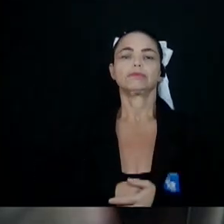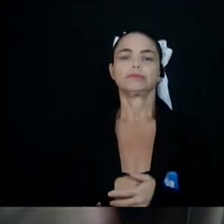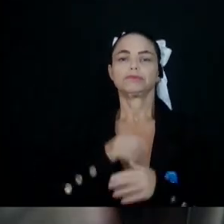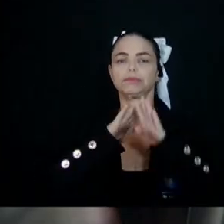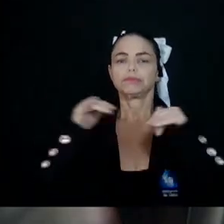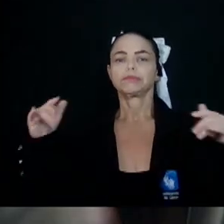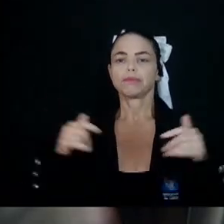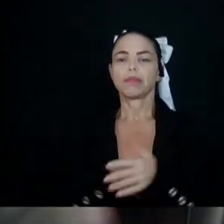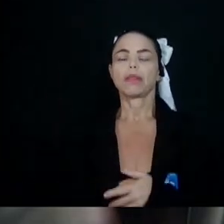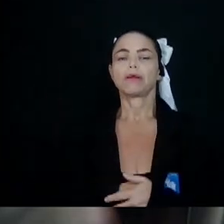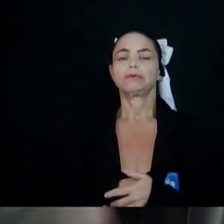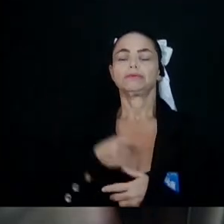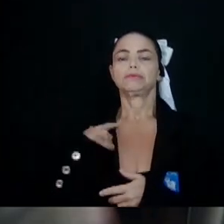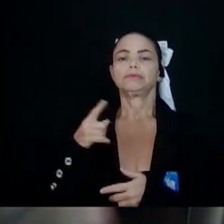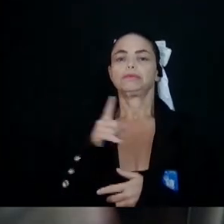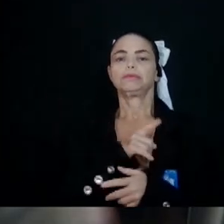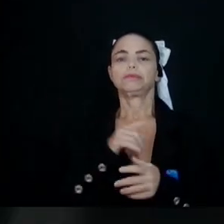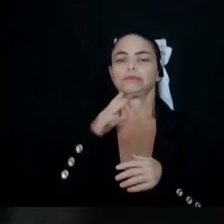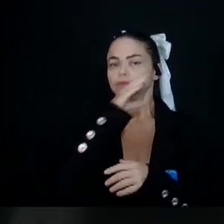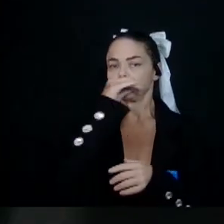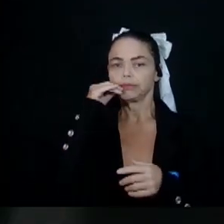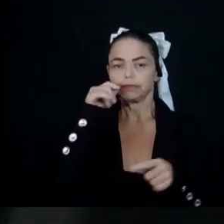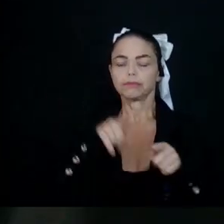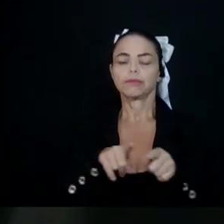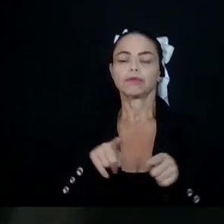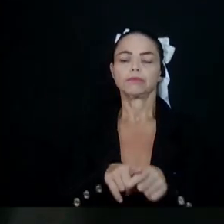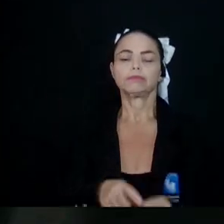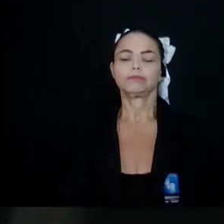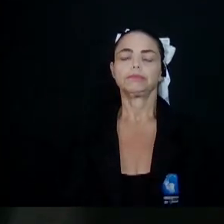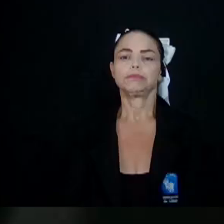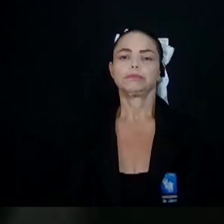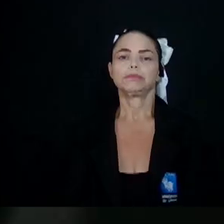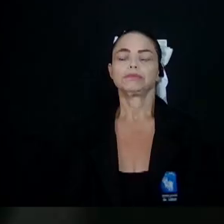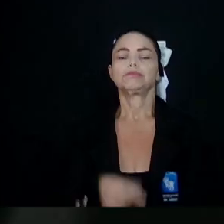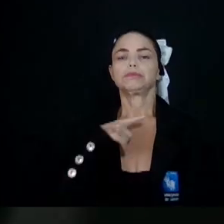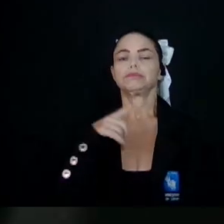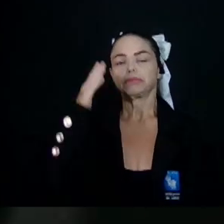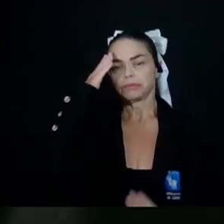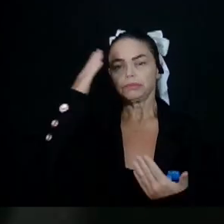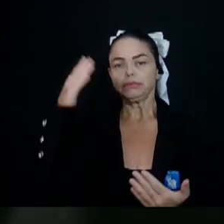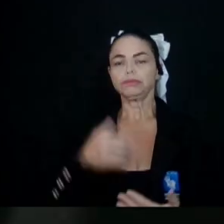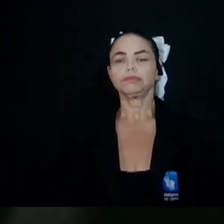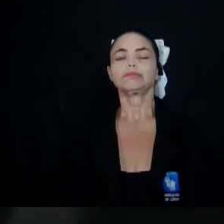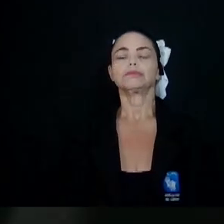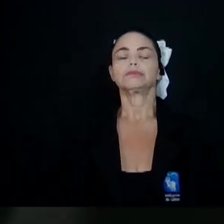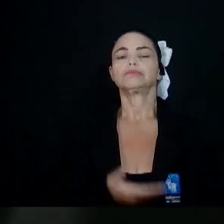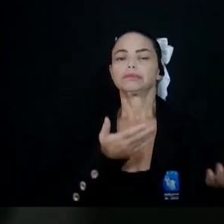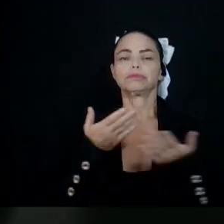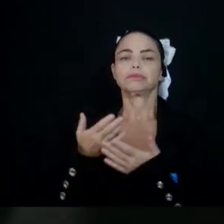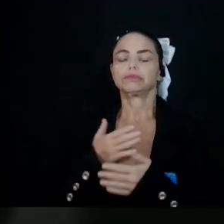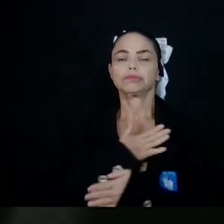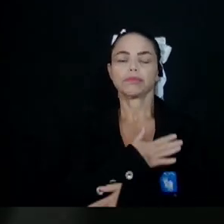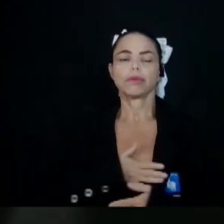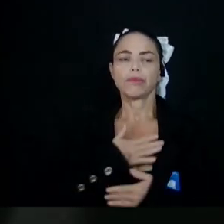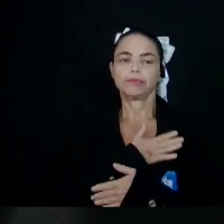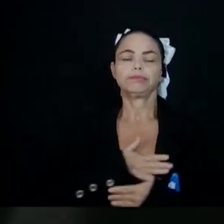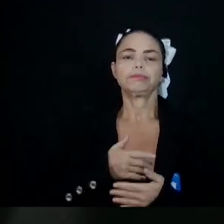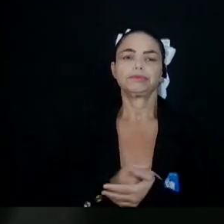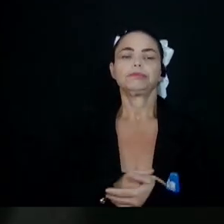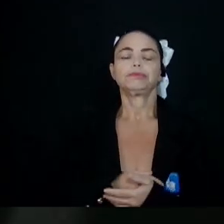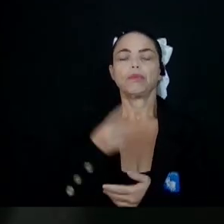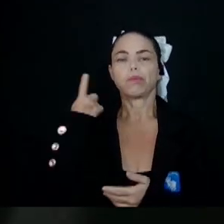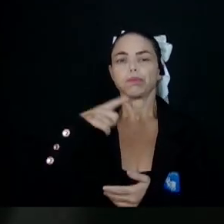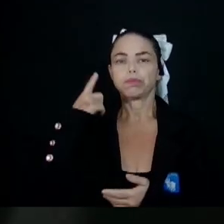que estão vindo, para esses adolescentes também. Muito obrigada. Excelente, a gente que agradece e a gente recebe também com muita satisfação o